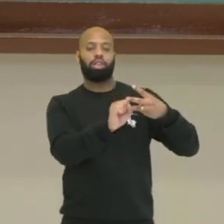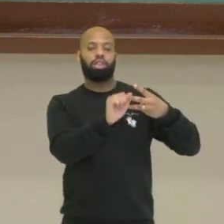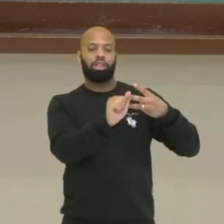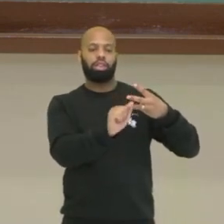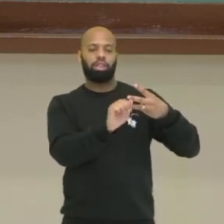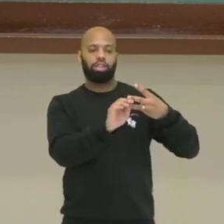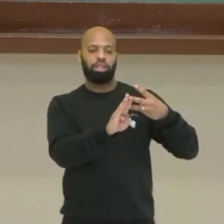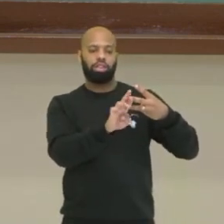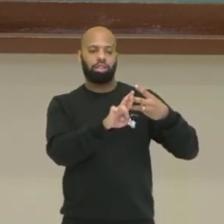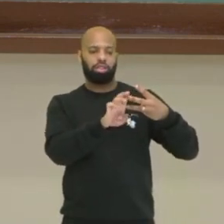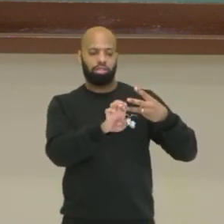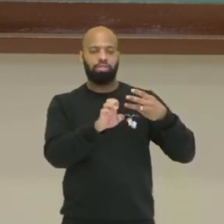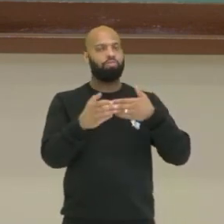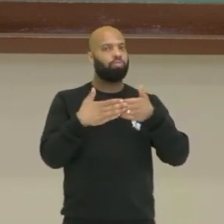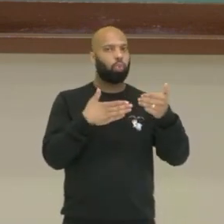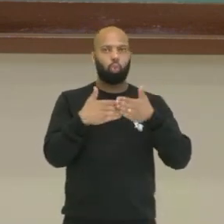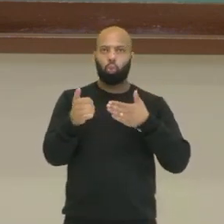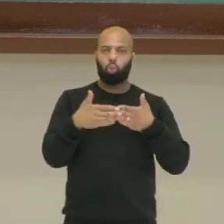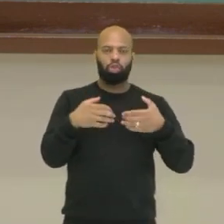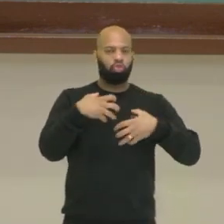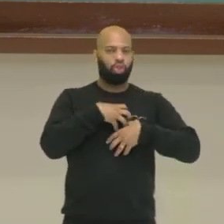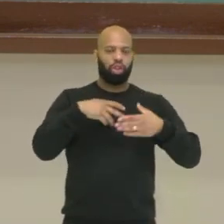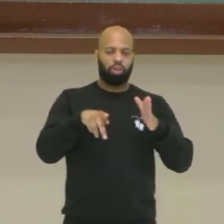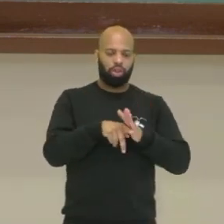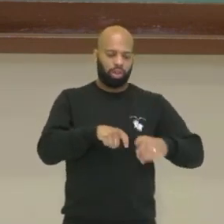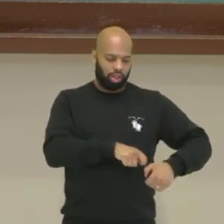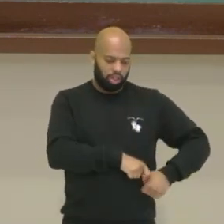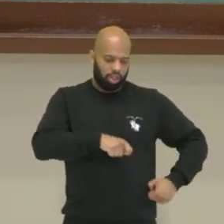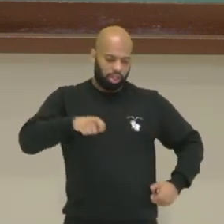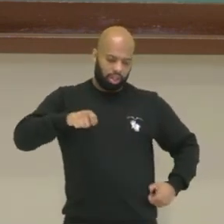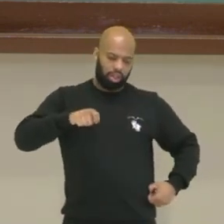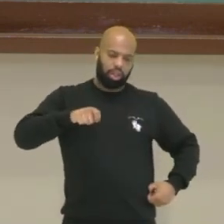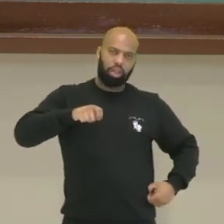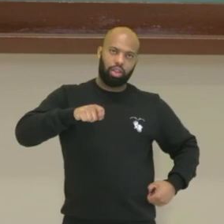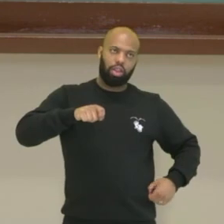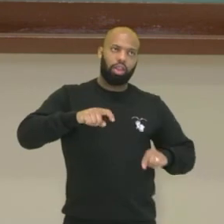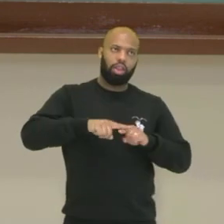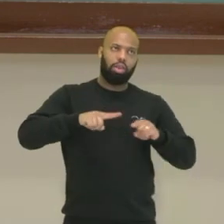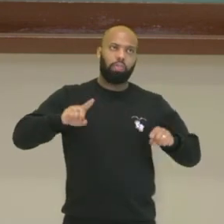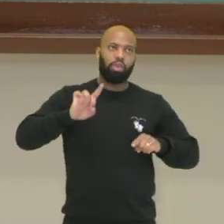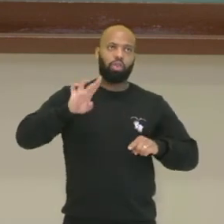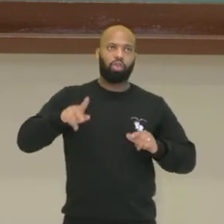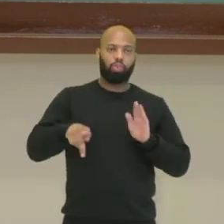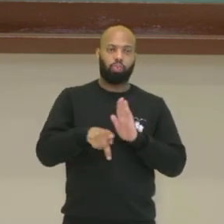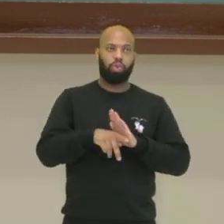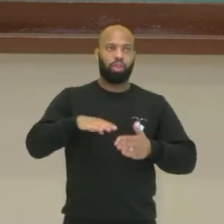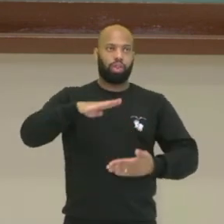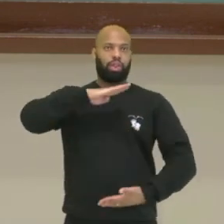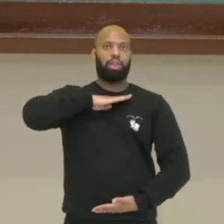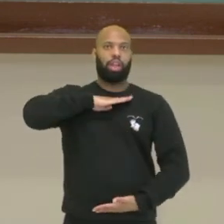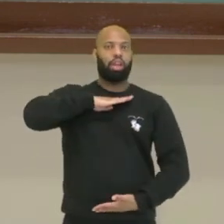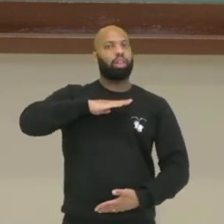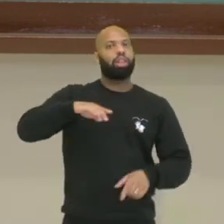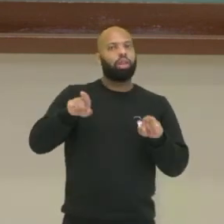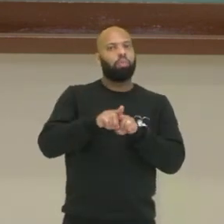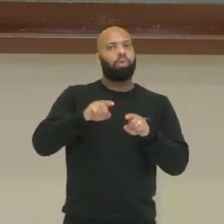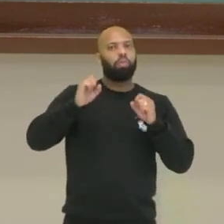qualquer parte da minha lâmina, mas só posso atingir tronco e